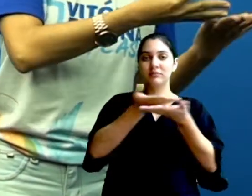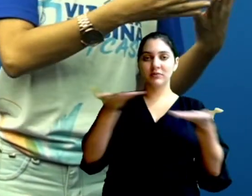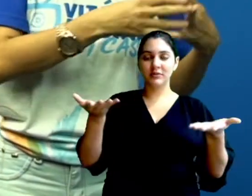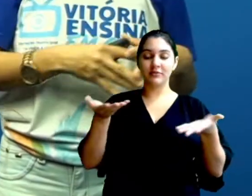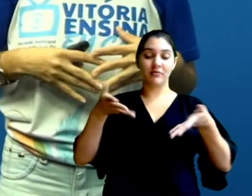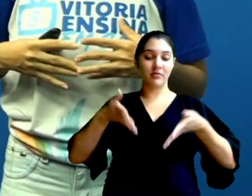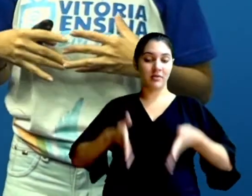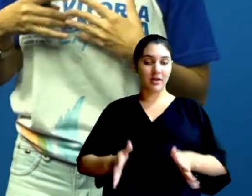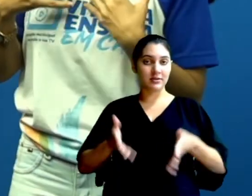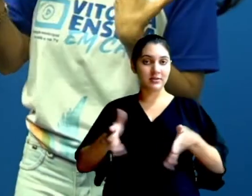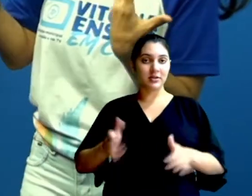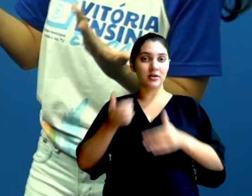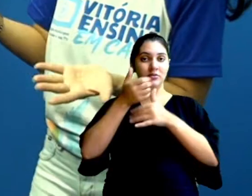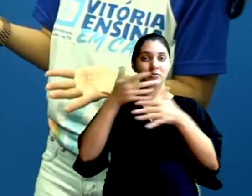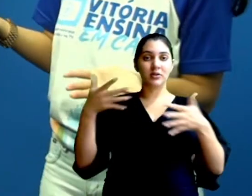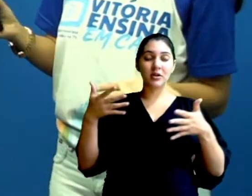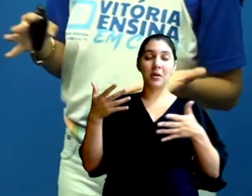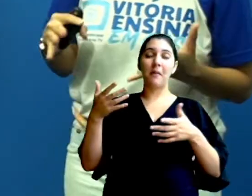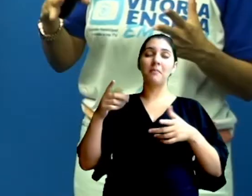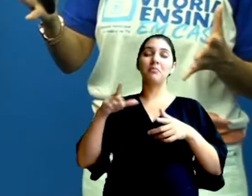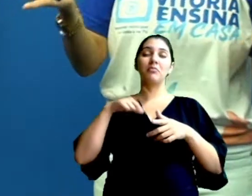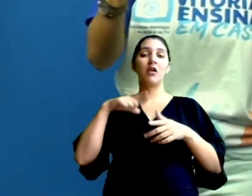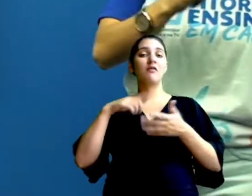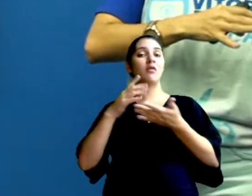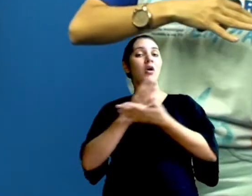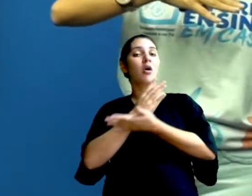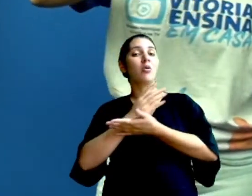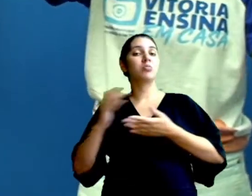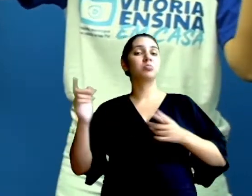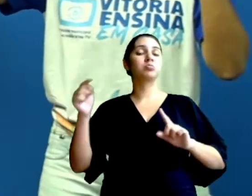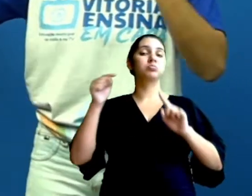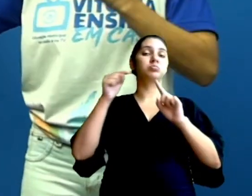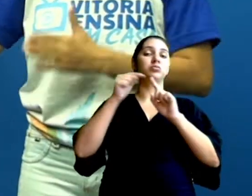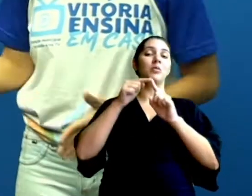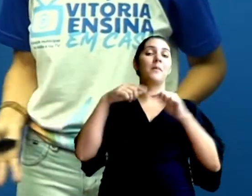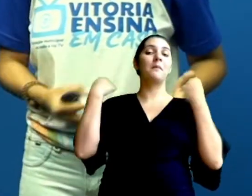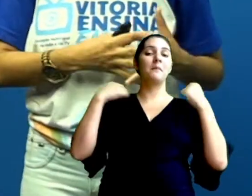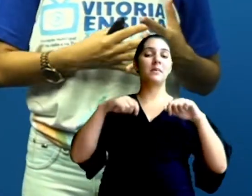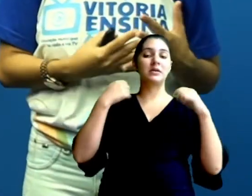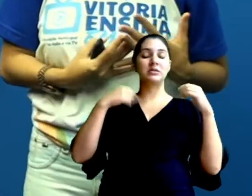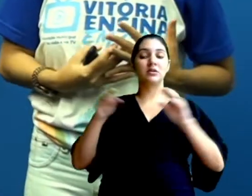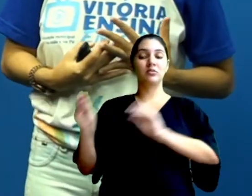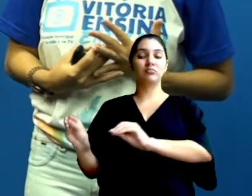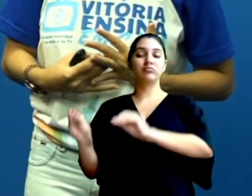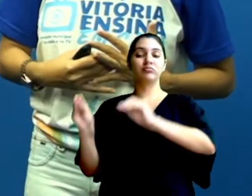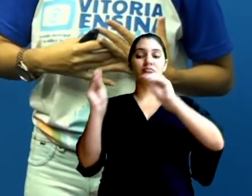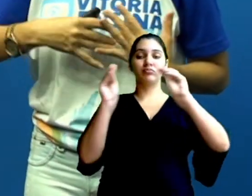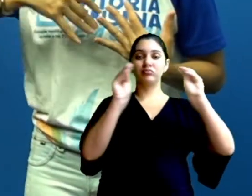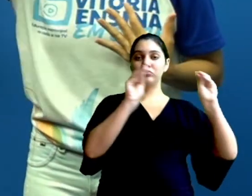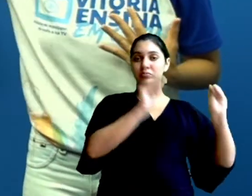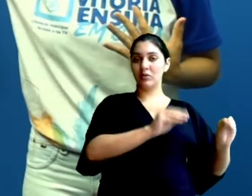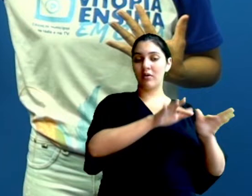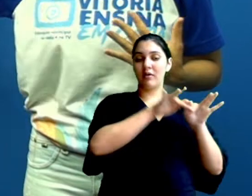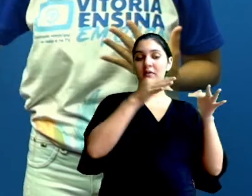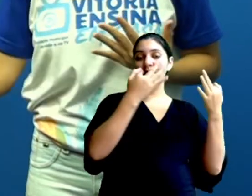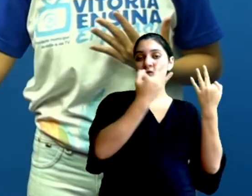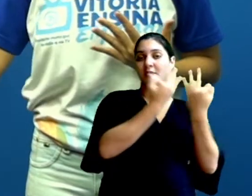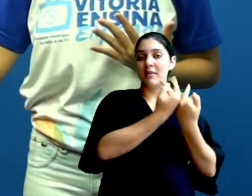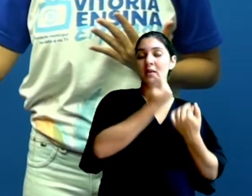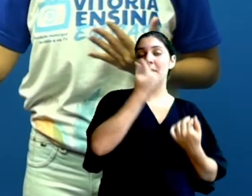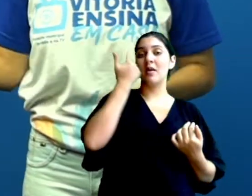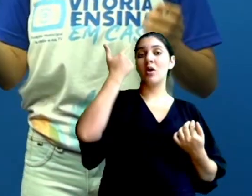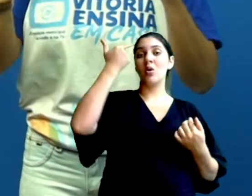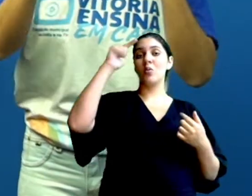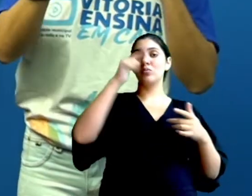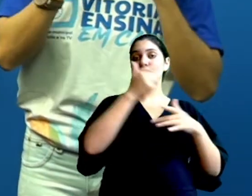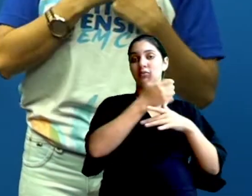numa cidade e por algum motivo tiveram que se deslocar com suas famílias para